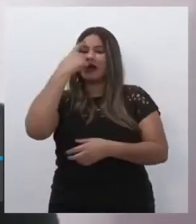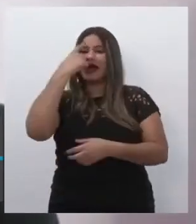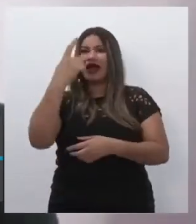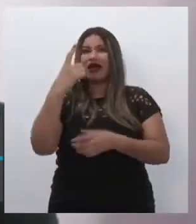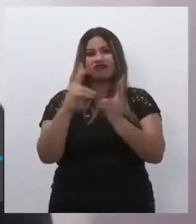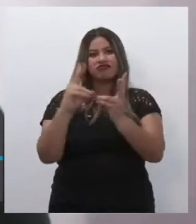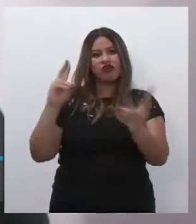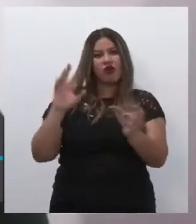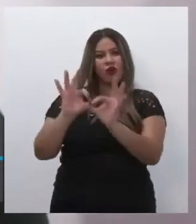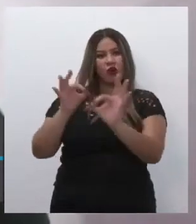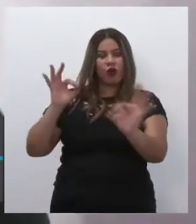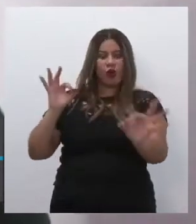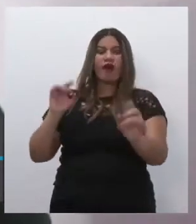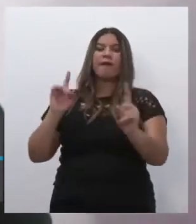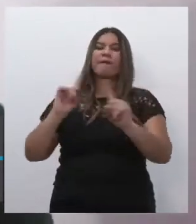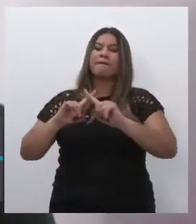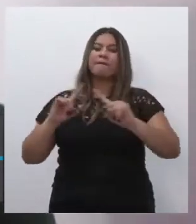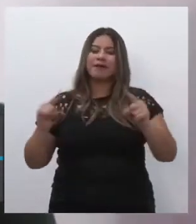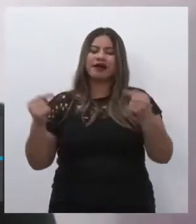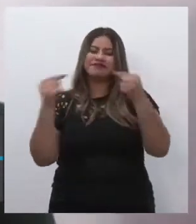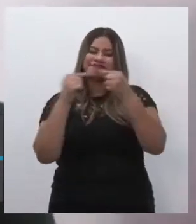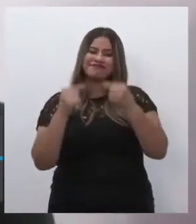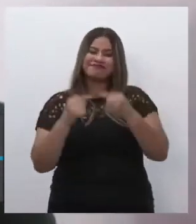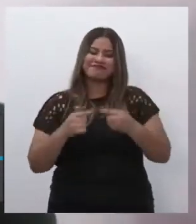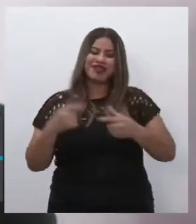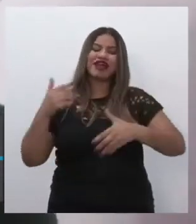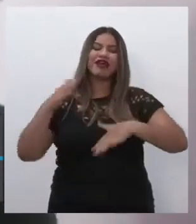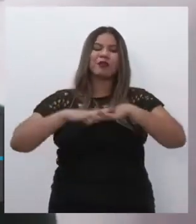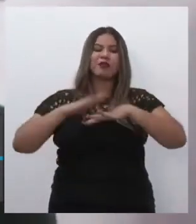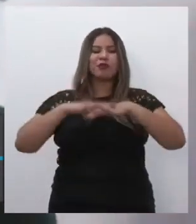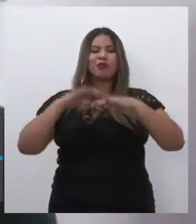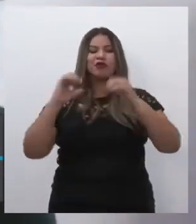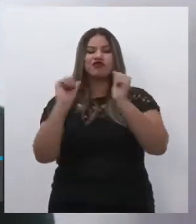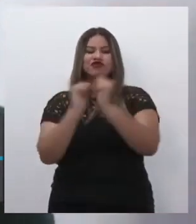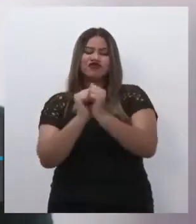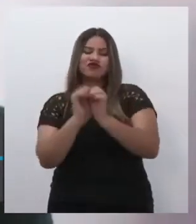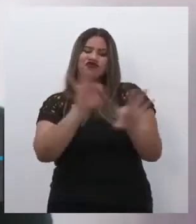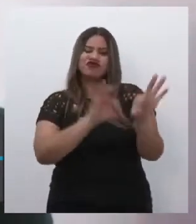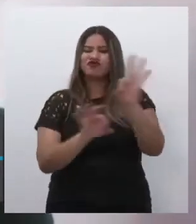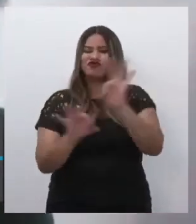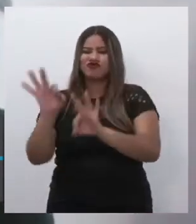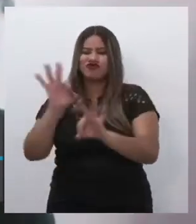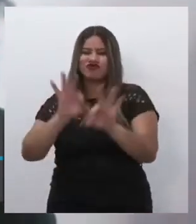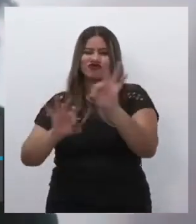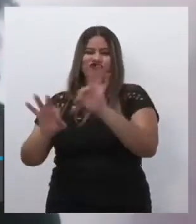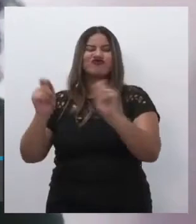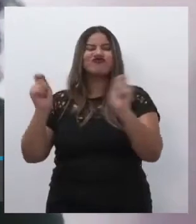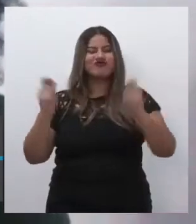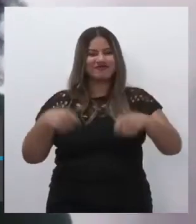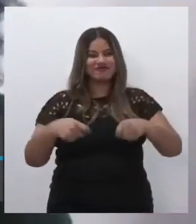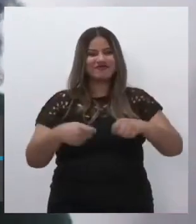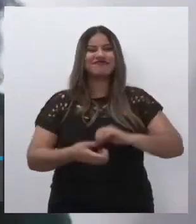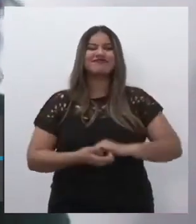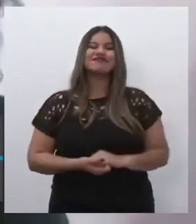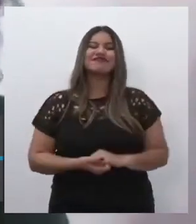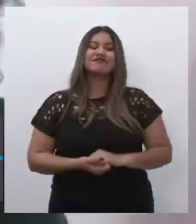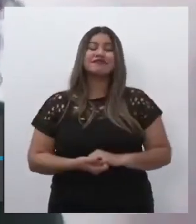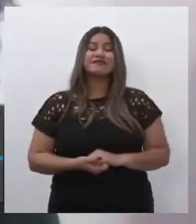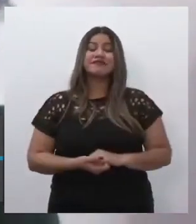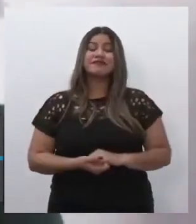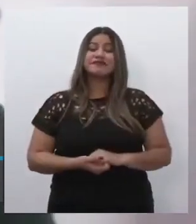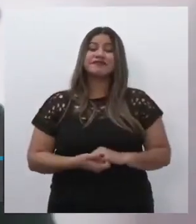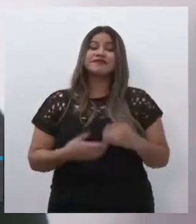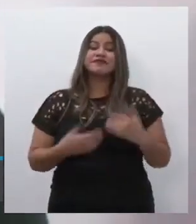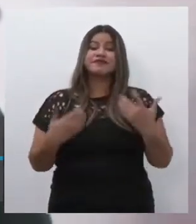consegue fazer esse trabalho com vocês de construir alguma coisa junto com a gente, né? E